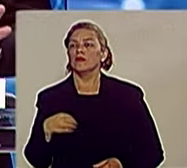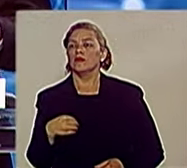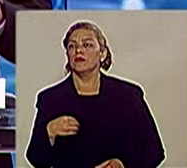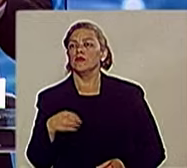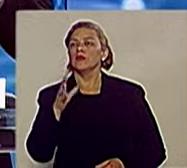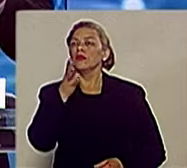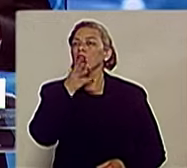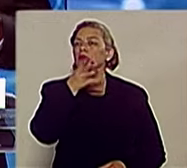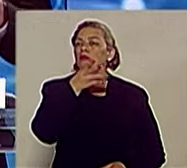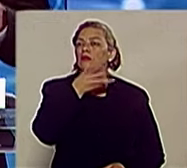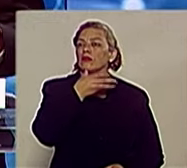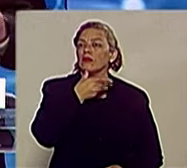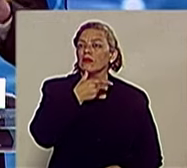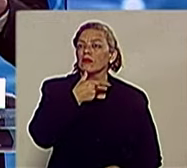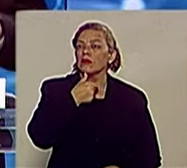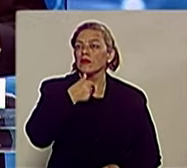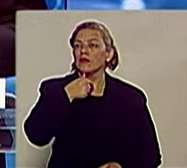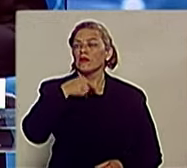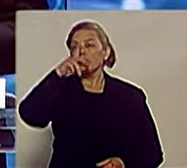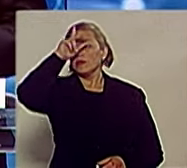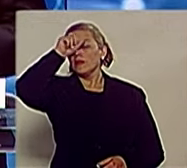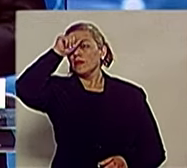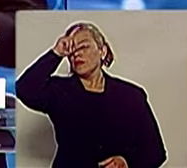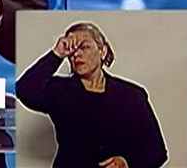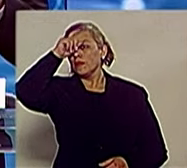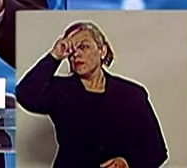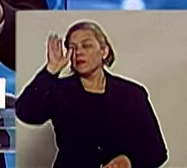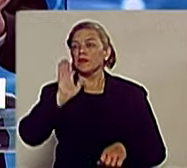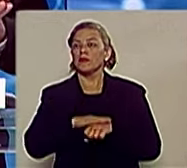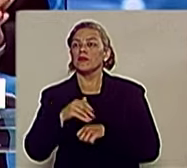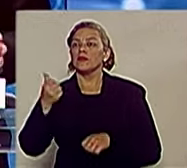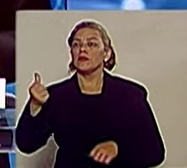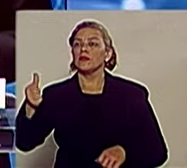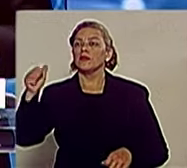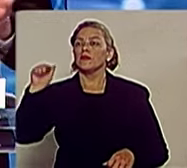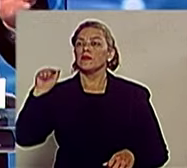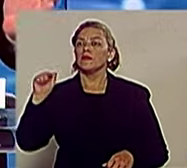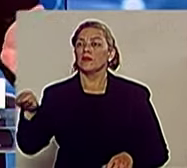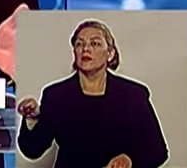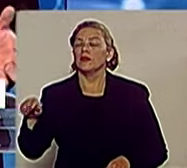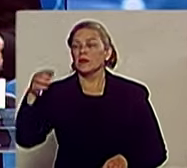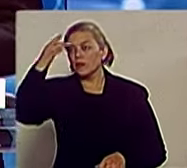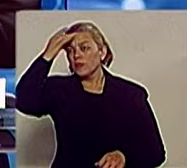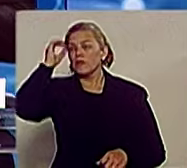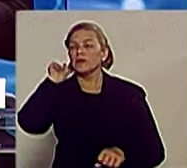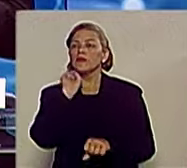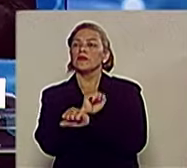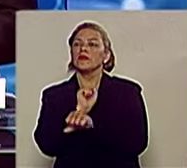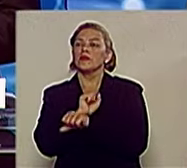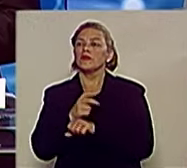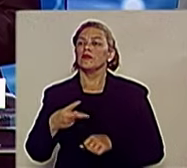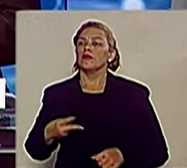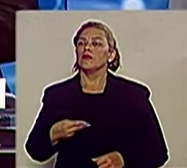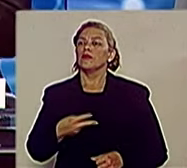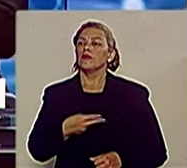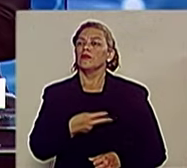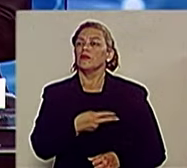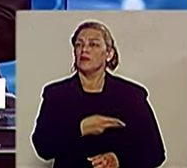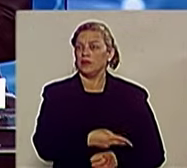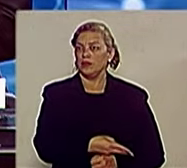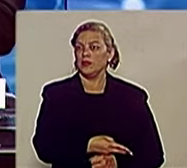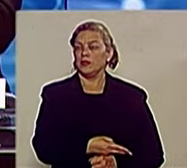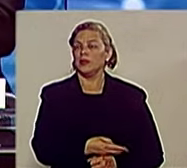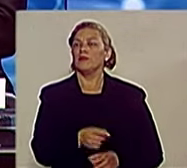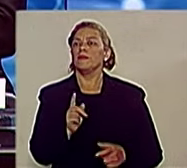mil pessoas esperando e aguardando cirurgia. Por quê? Cortou-se o convênio com as entidades, as parcerias com as entidades que podem